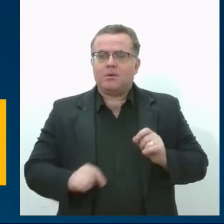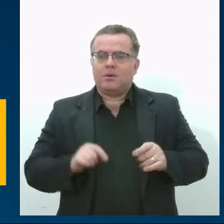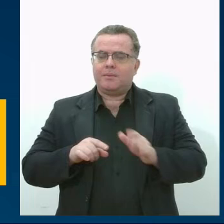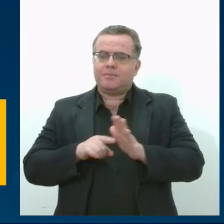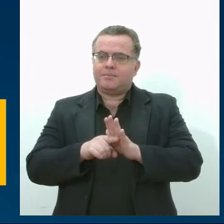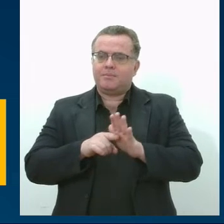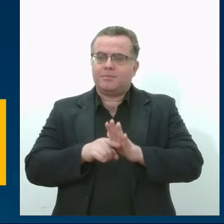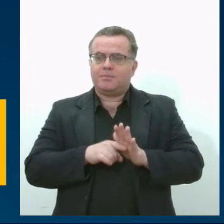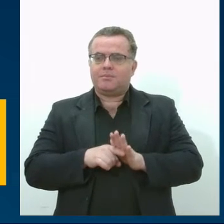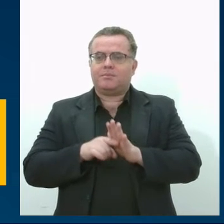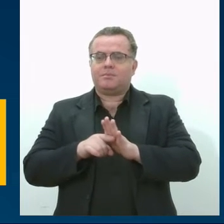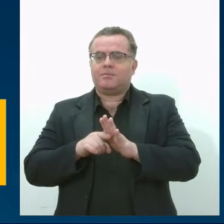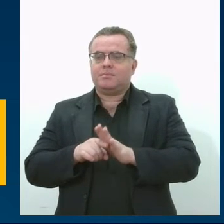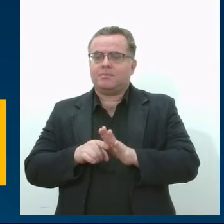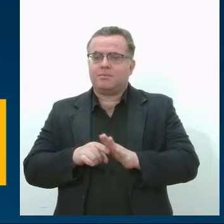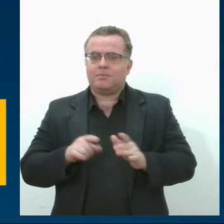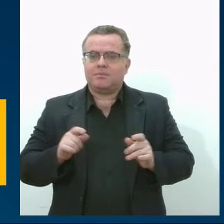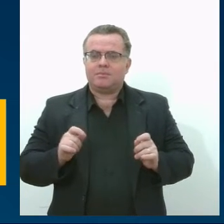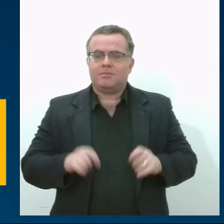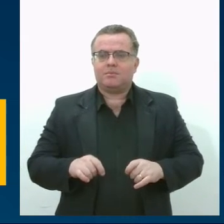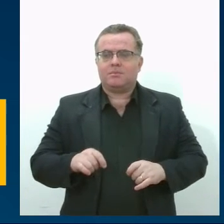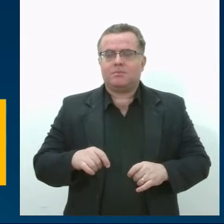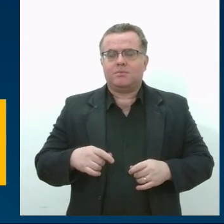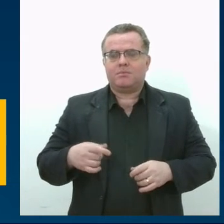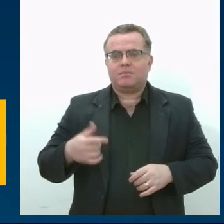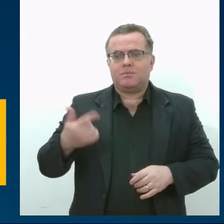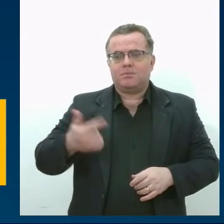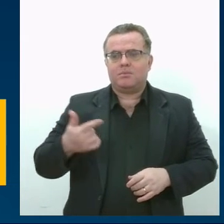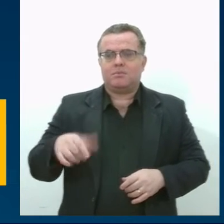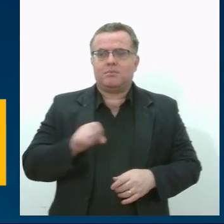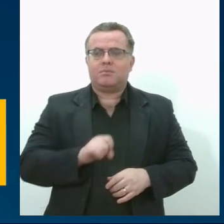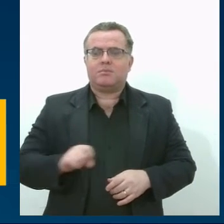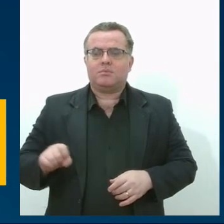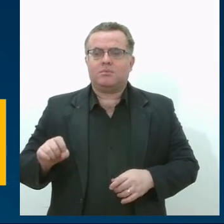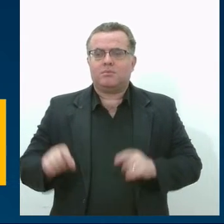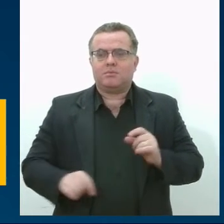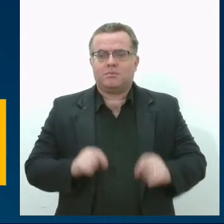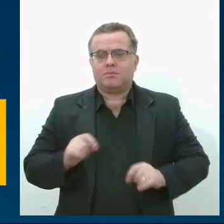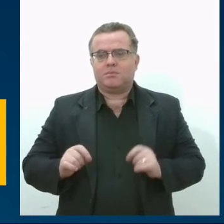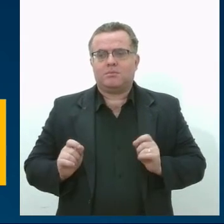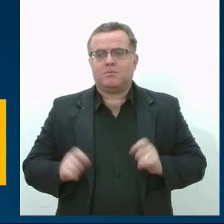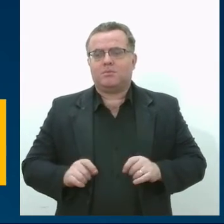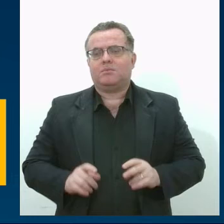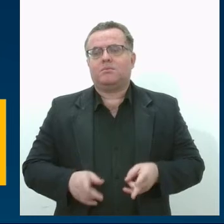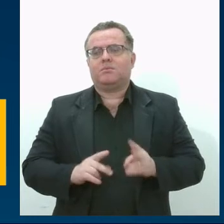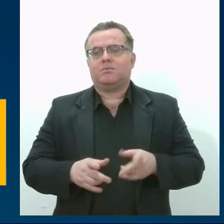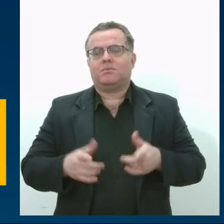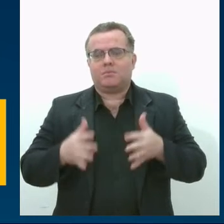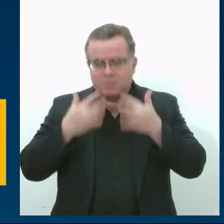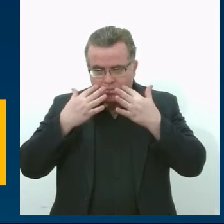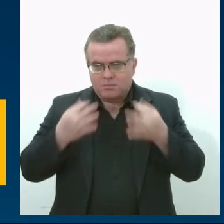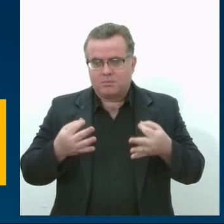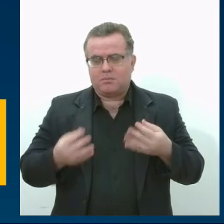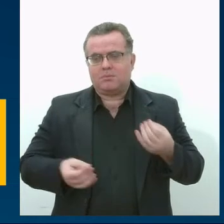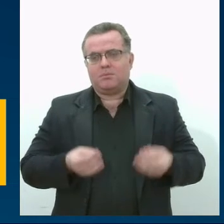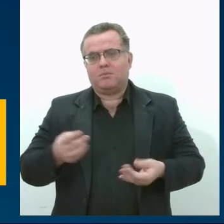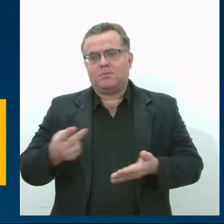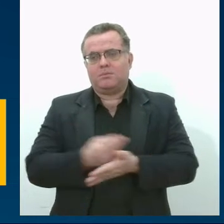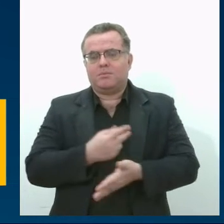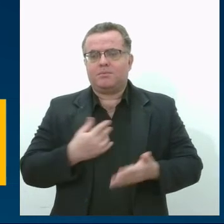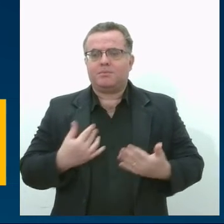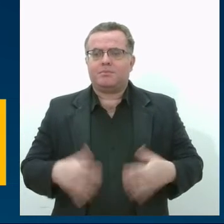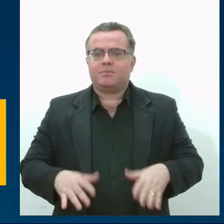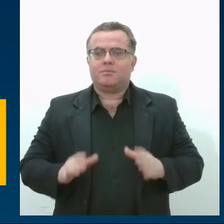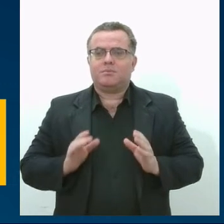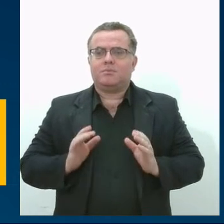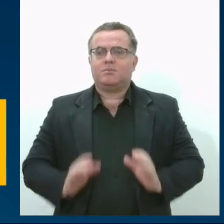do segundo semestre, não é? E a gente está aí nessa expectativa de ver como será que o comportamento